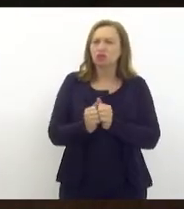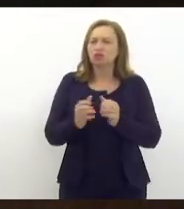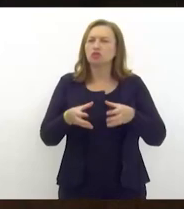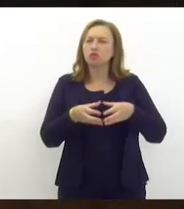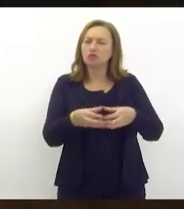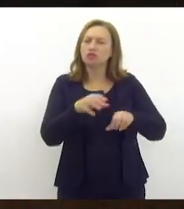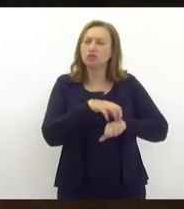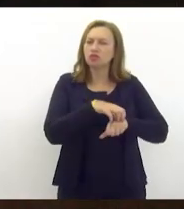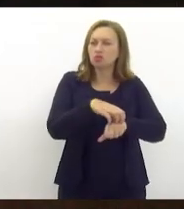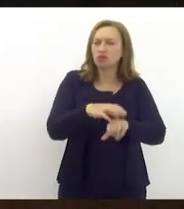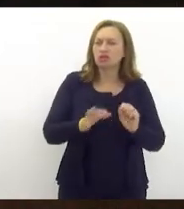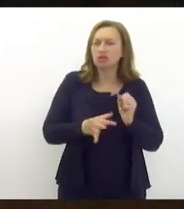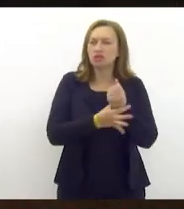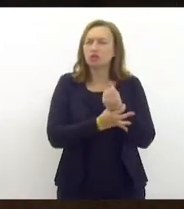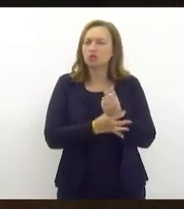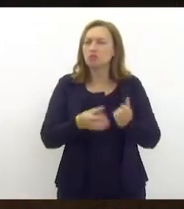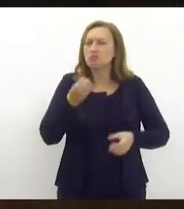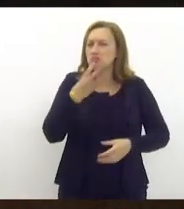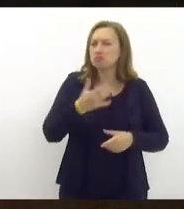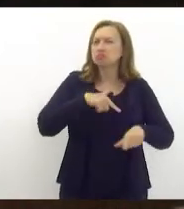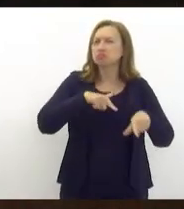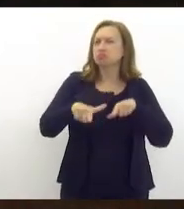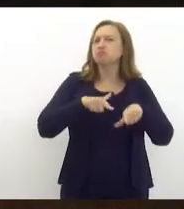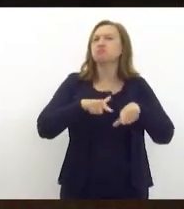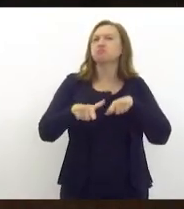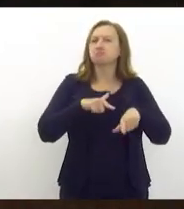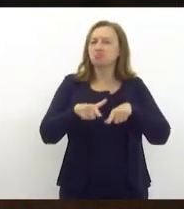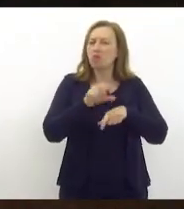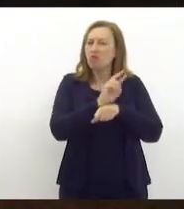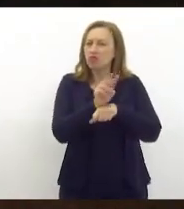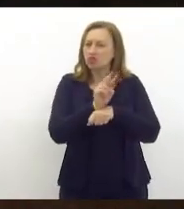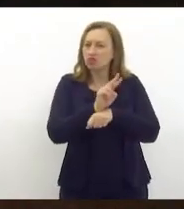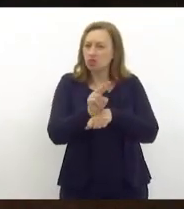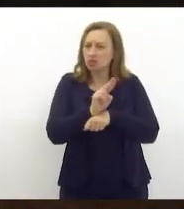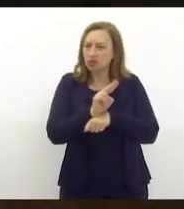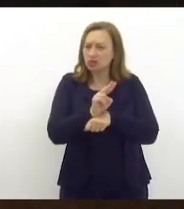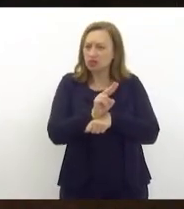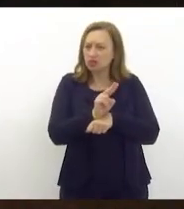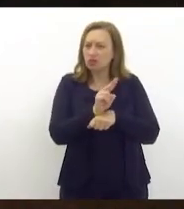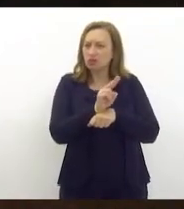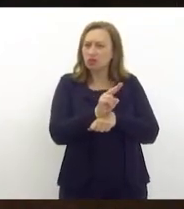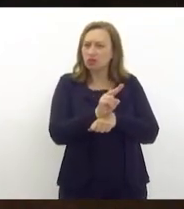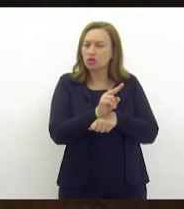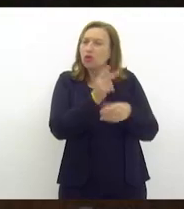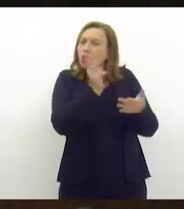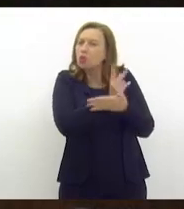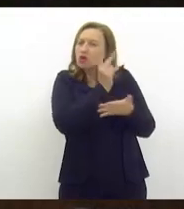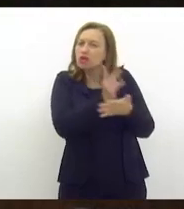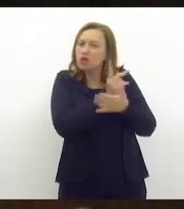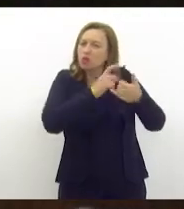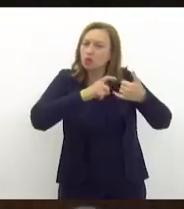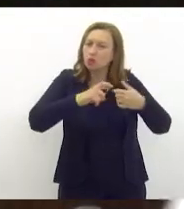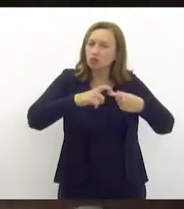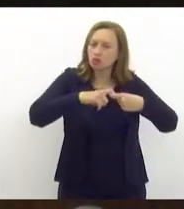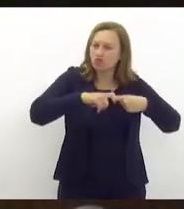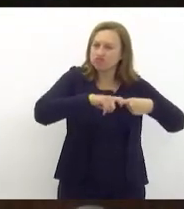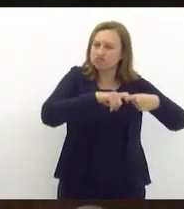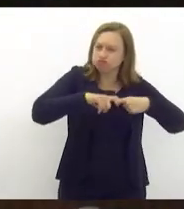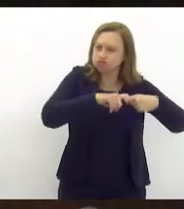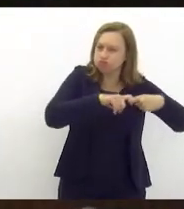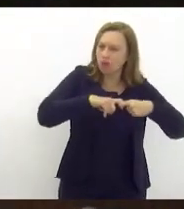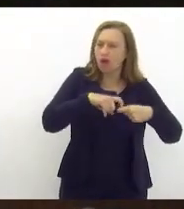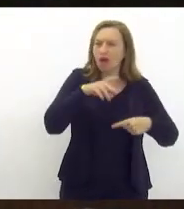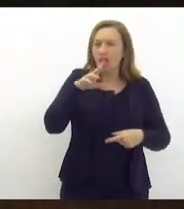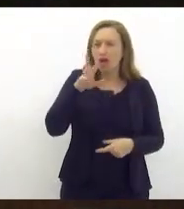Segurança, tem feito um excelente trabalho fiscalizando as máfias do reboque. Mas, presidente, não